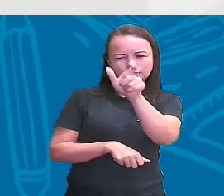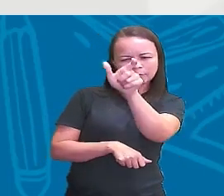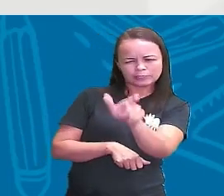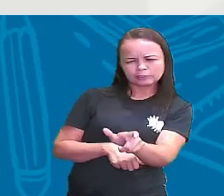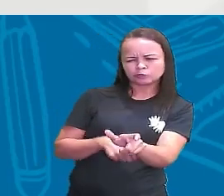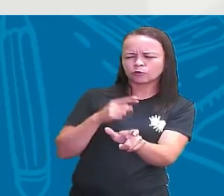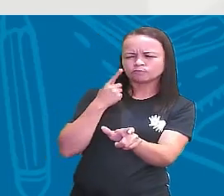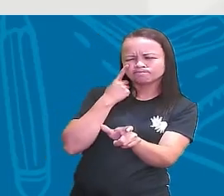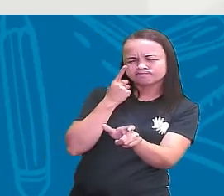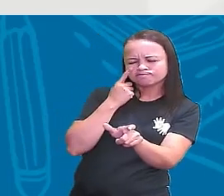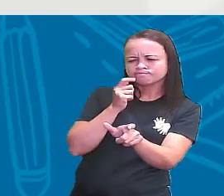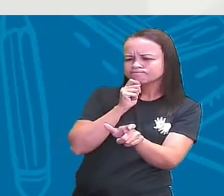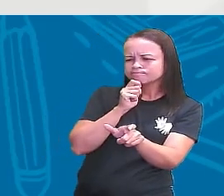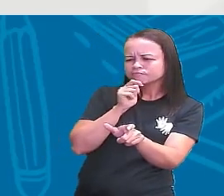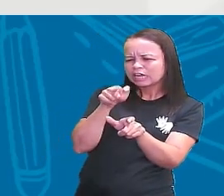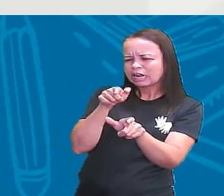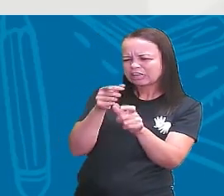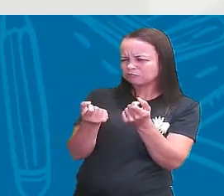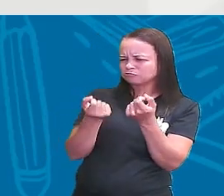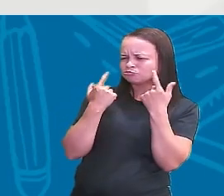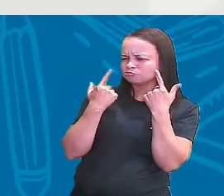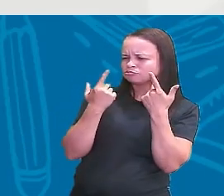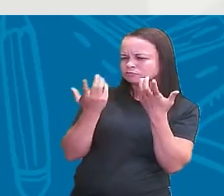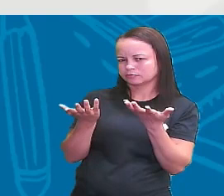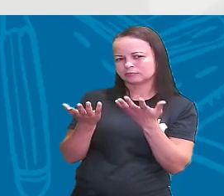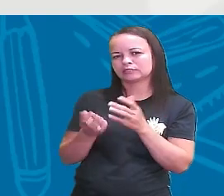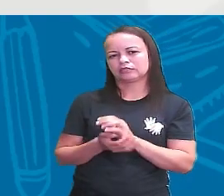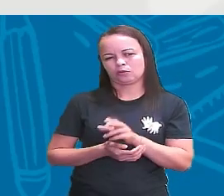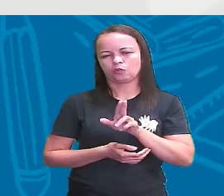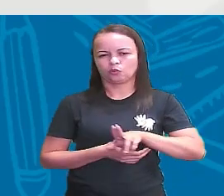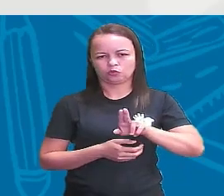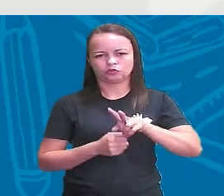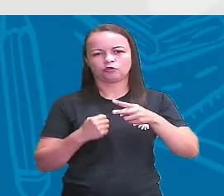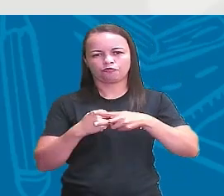daquela forma. Então, eu uso também o verbo